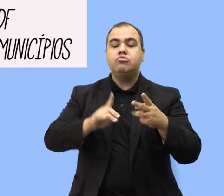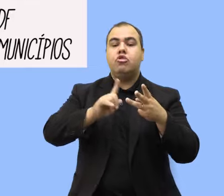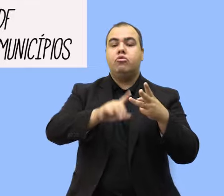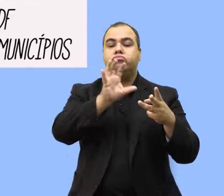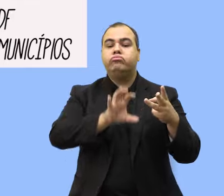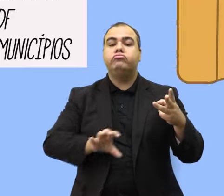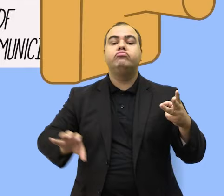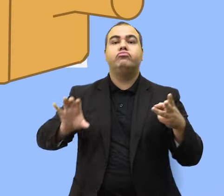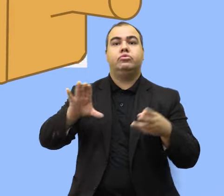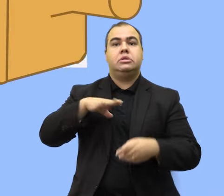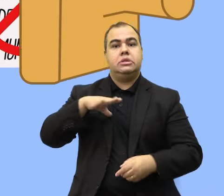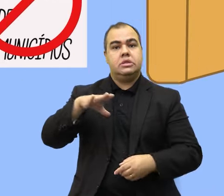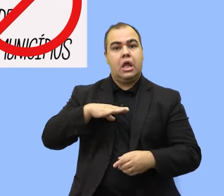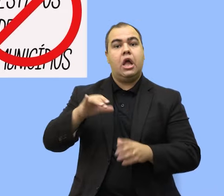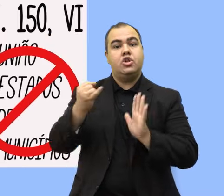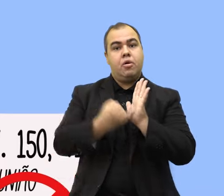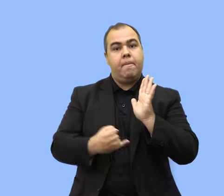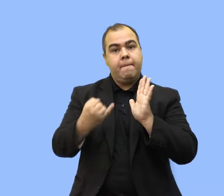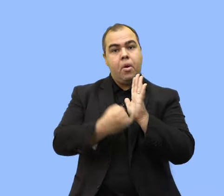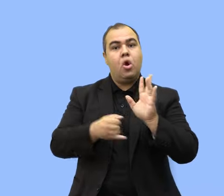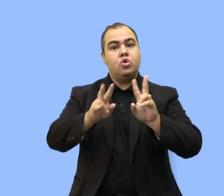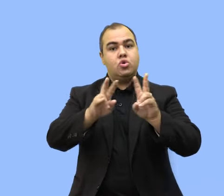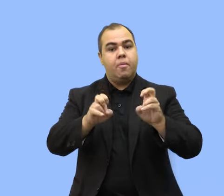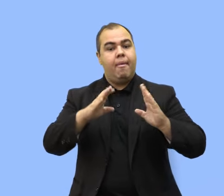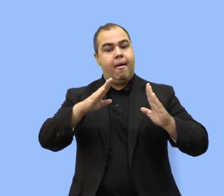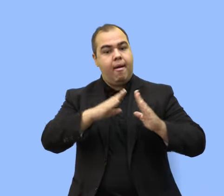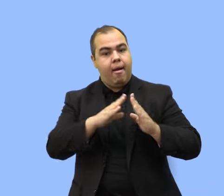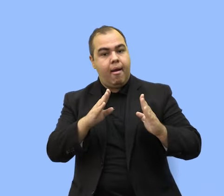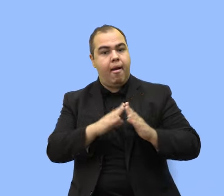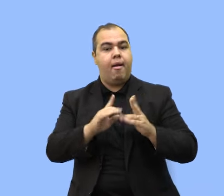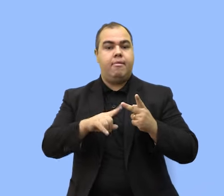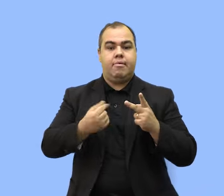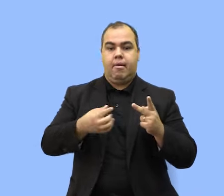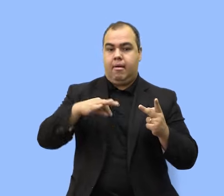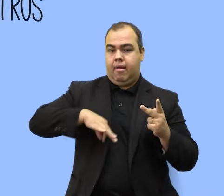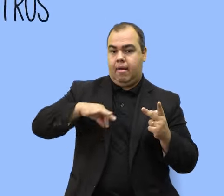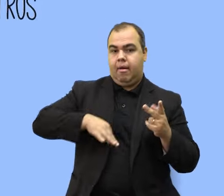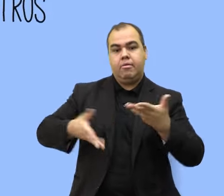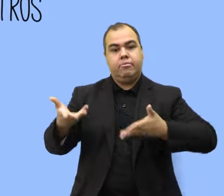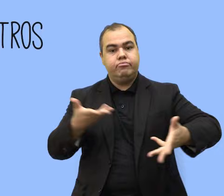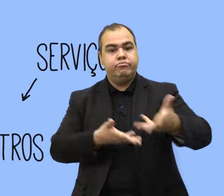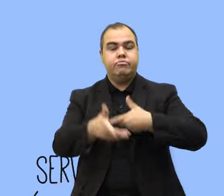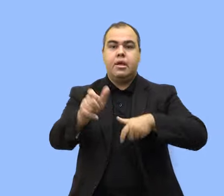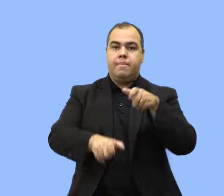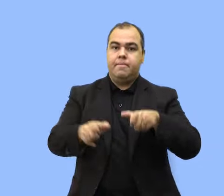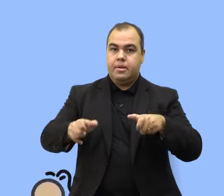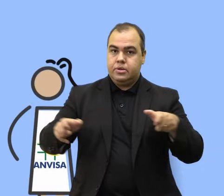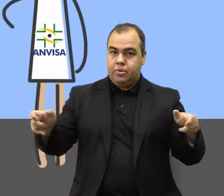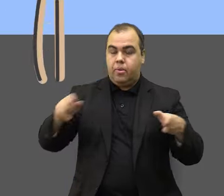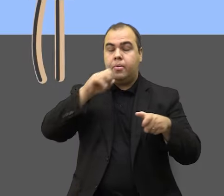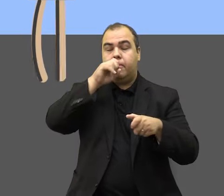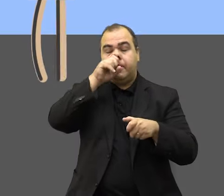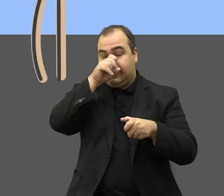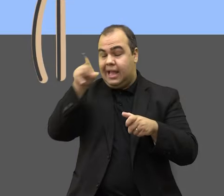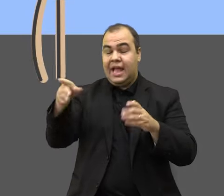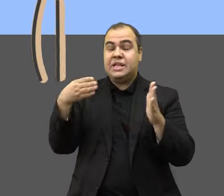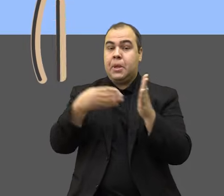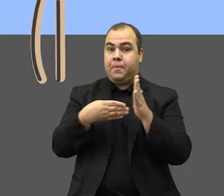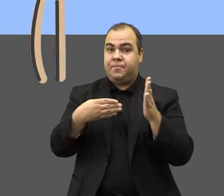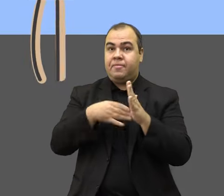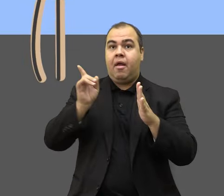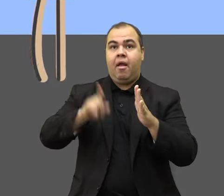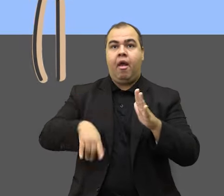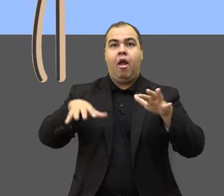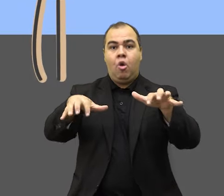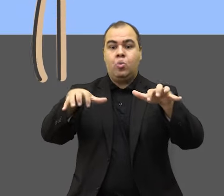e aos municípios instituir impostos sobre o patrimônio, renda ou serviços uns dos outros. Inclusive, essa vedação é extensiva